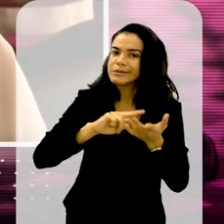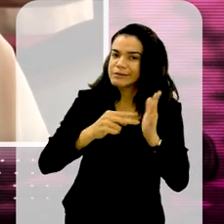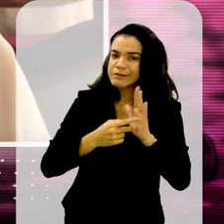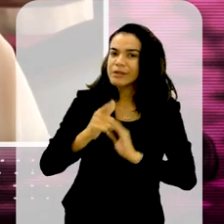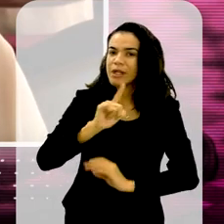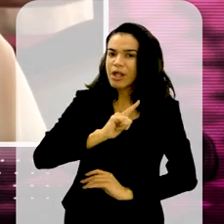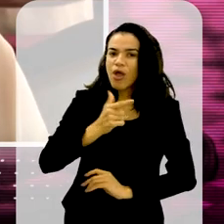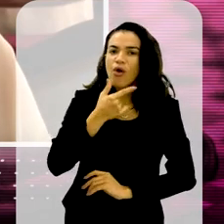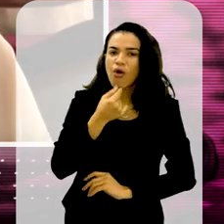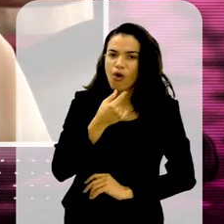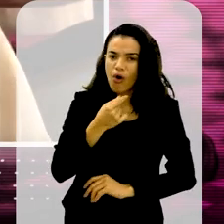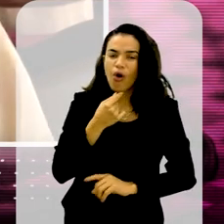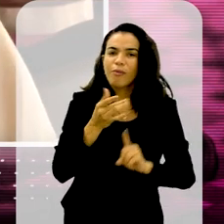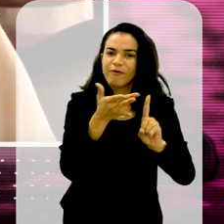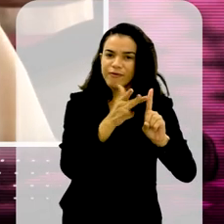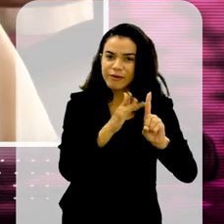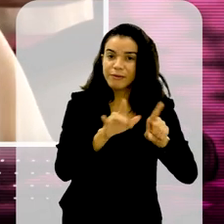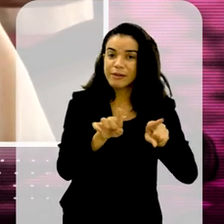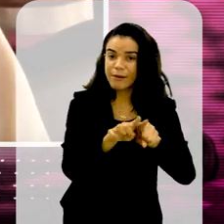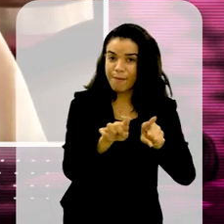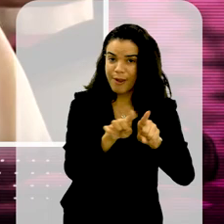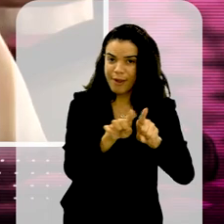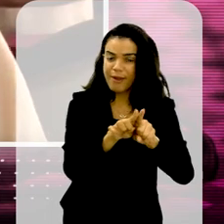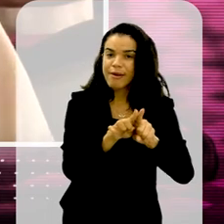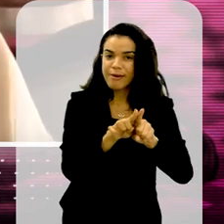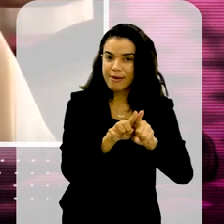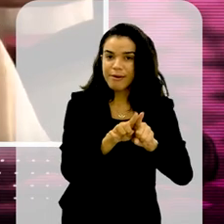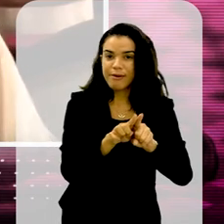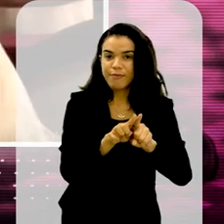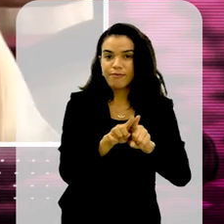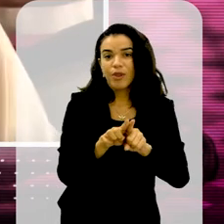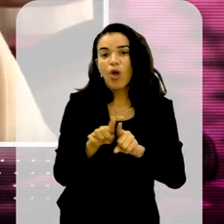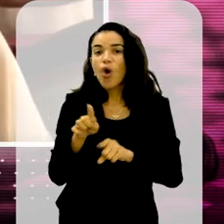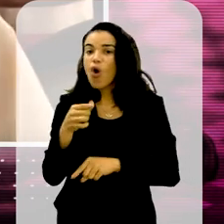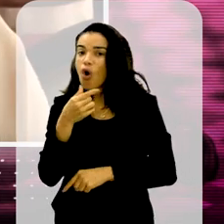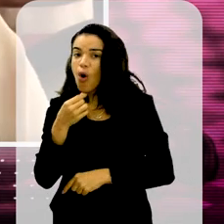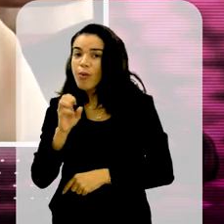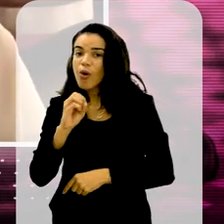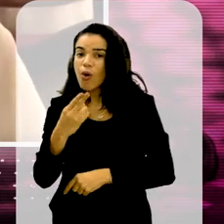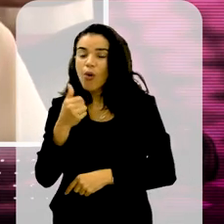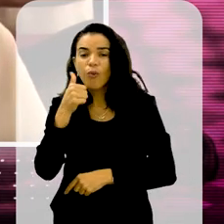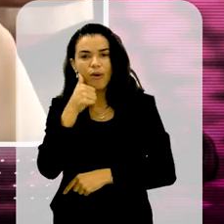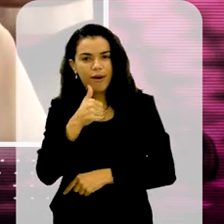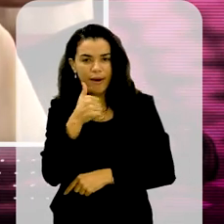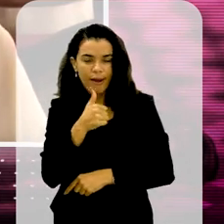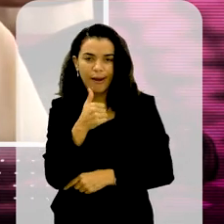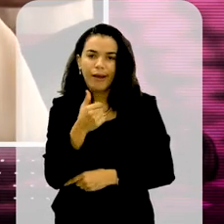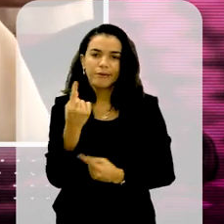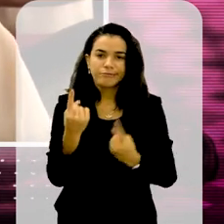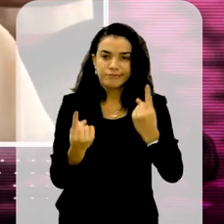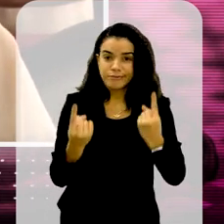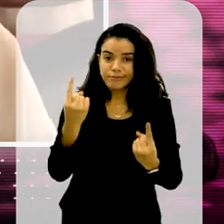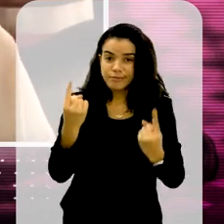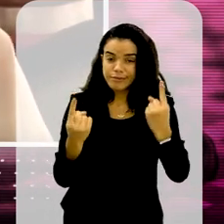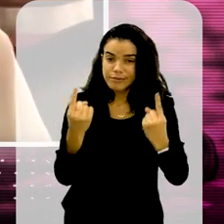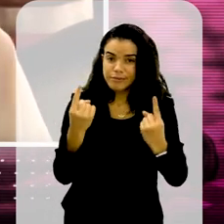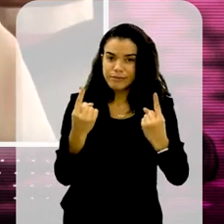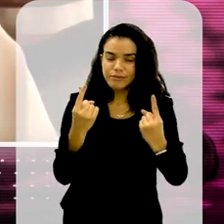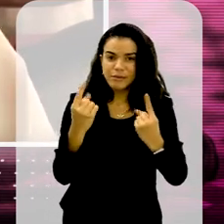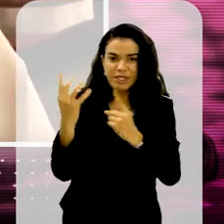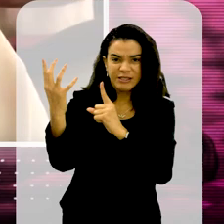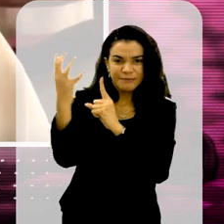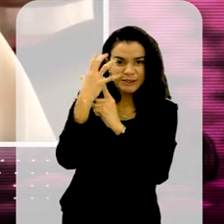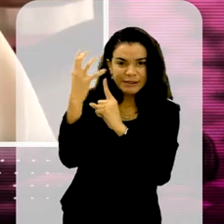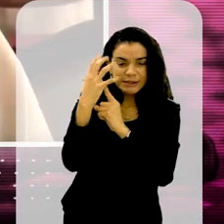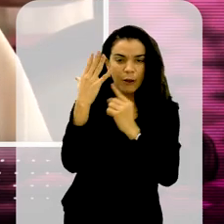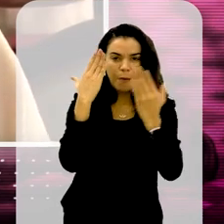vítimas pelo crime de stalking, inclusive por mulheres ou por próprios homens. É uma situação em que esse terror